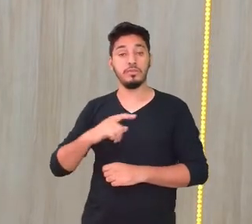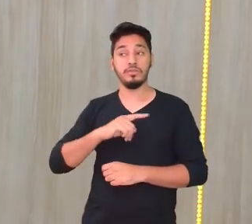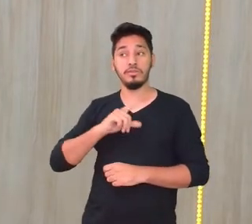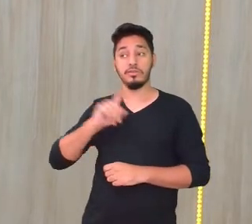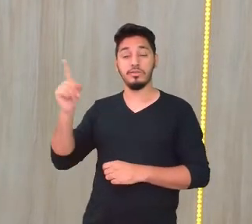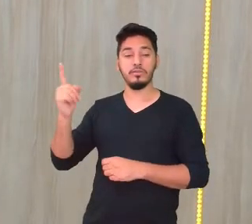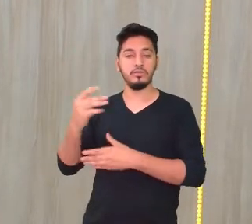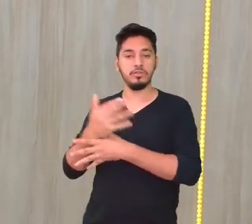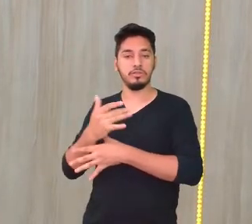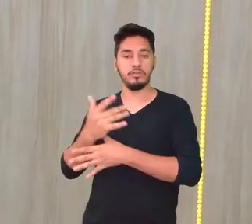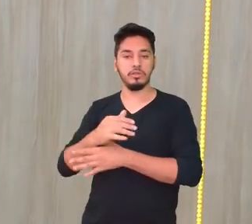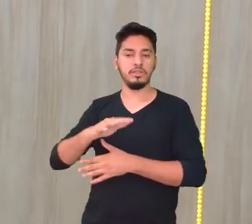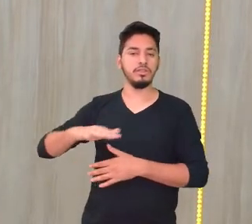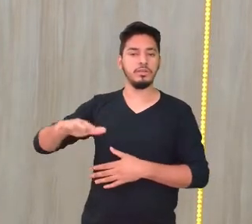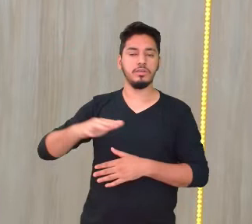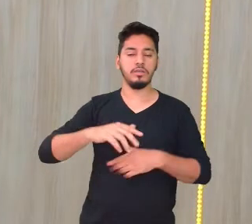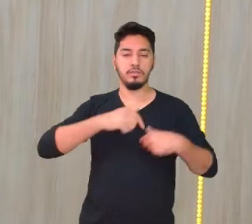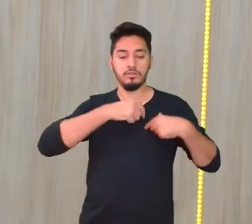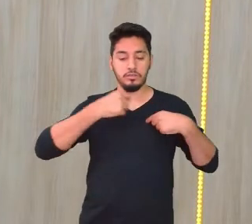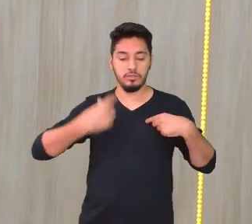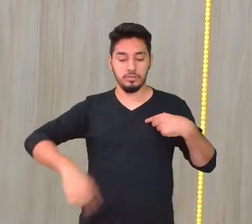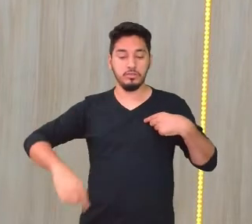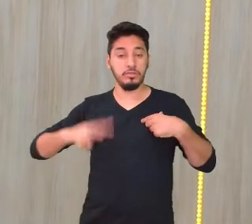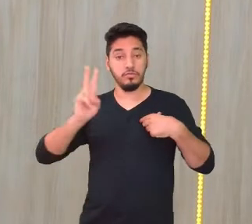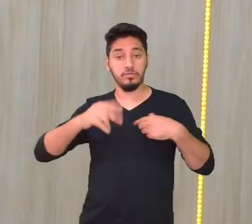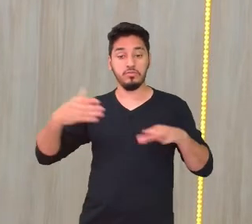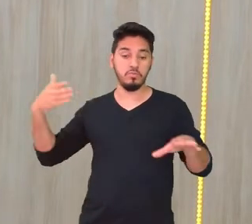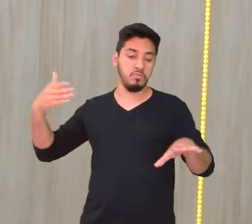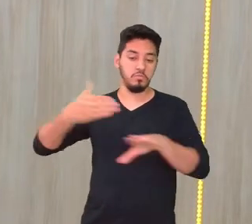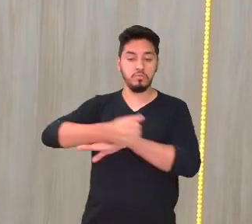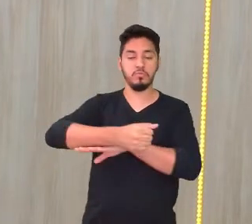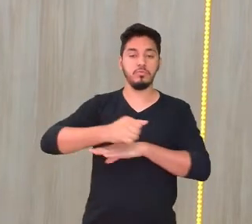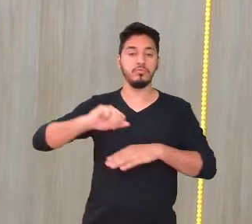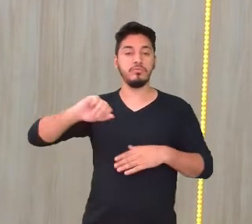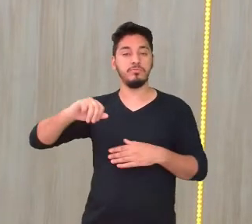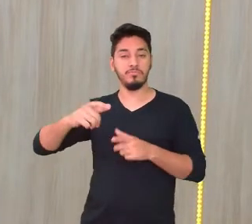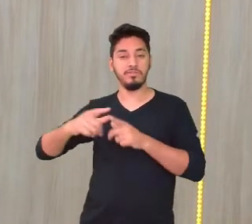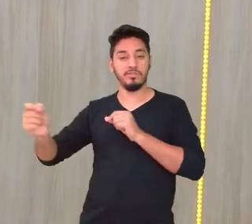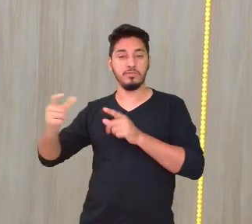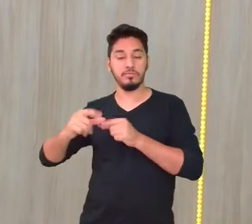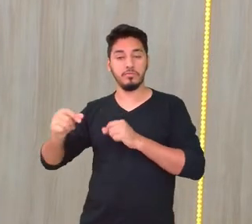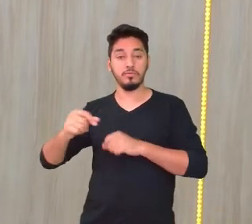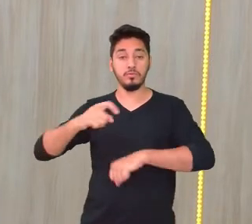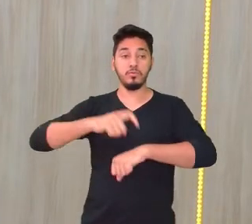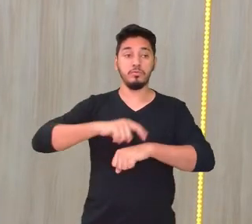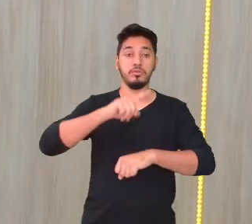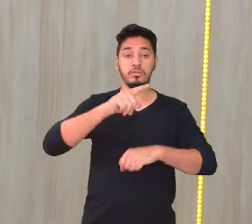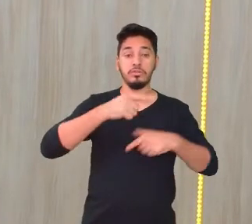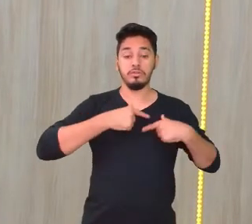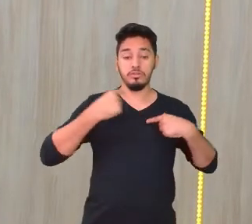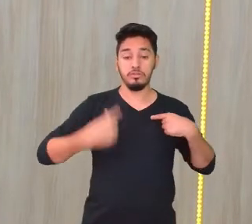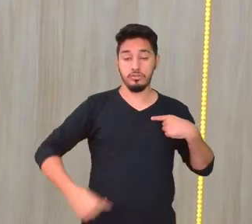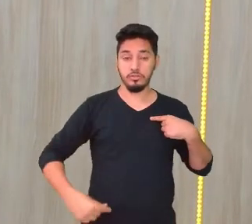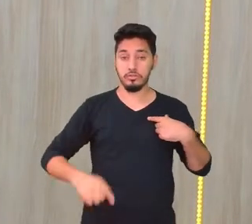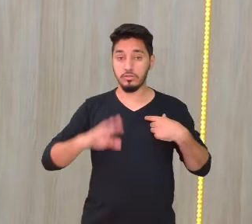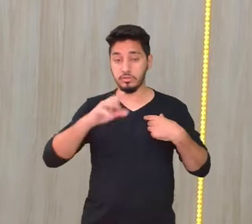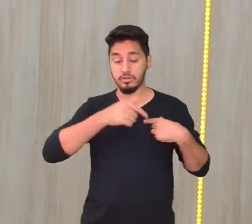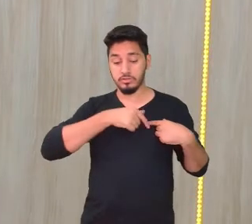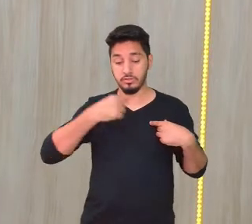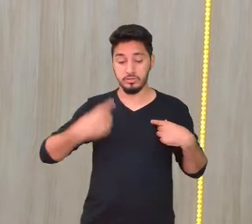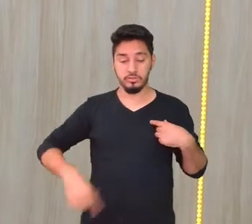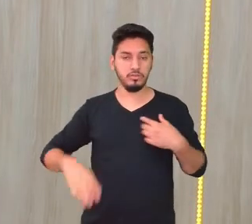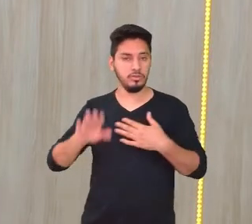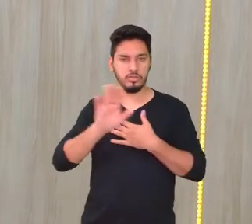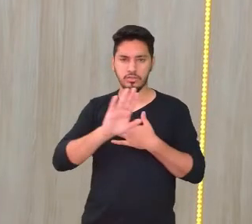daquela região da China que foi invadida pelos japoneses, né, e os chineses naquela região. A China, gente, não era